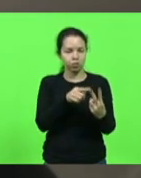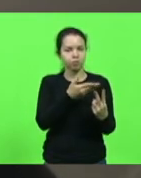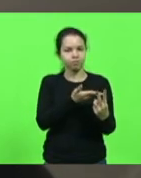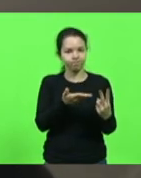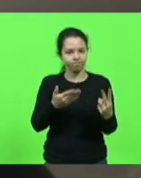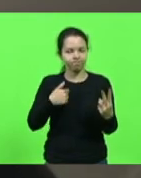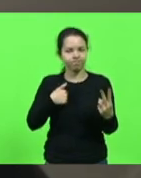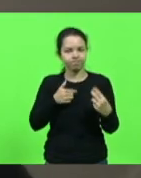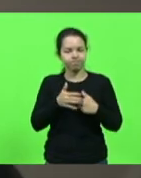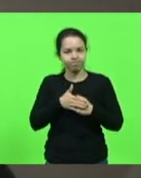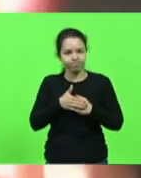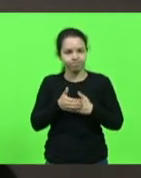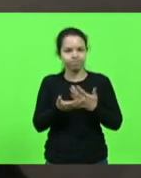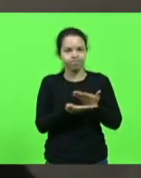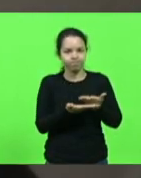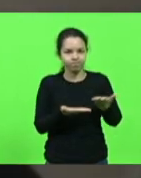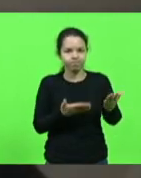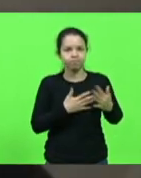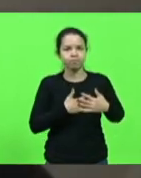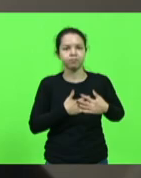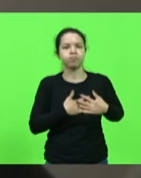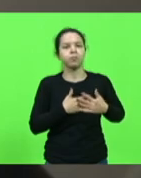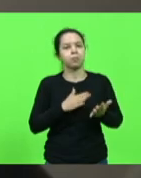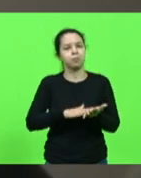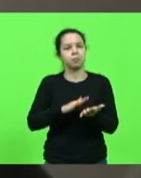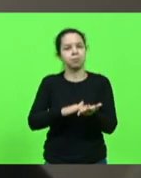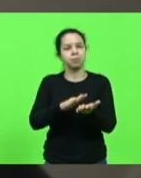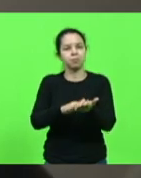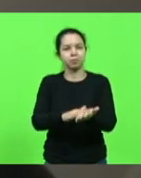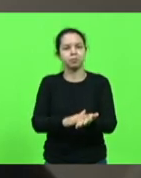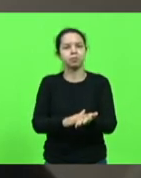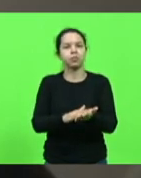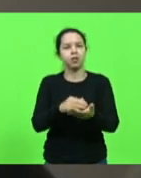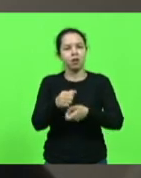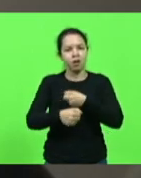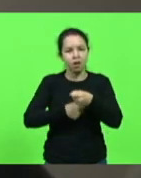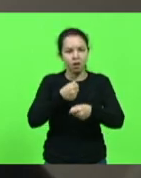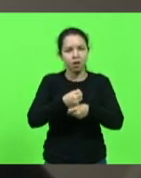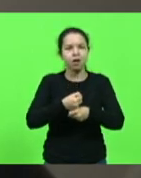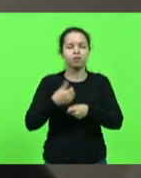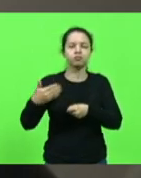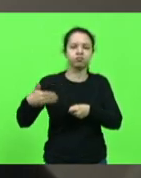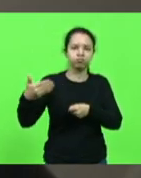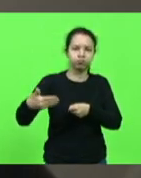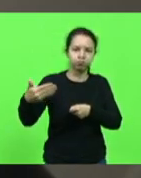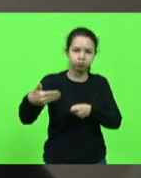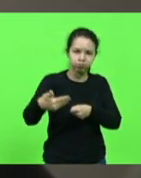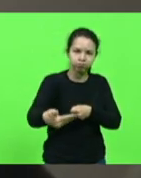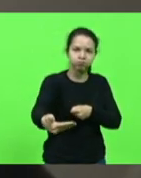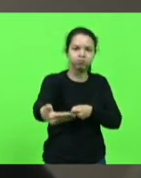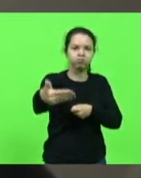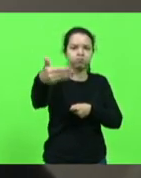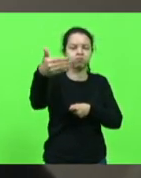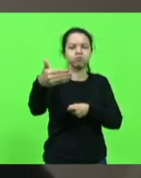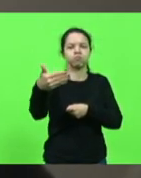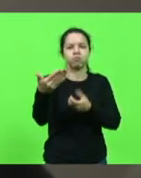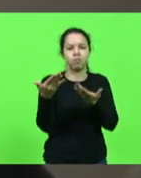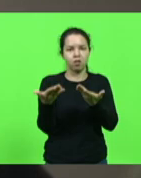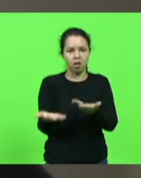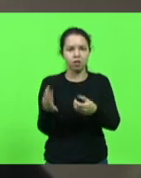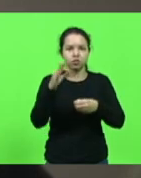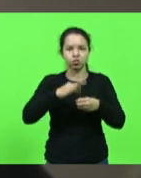Então, parabéns e que venham muitos mais anos pela frente dessa instituição